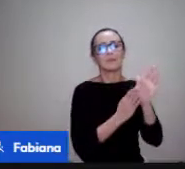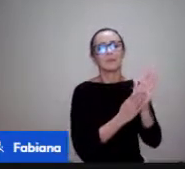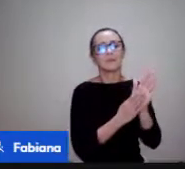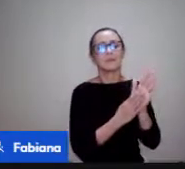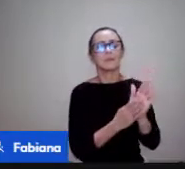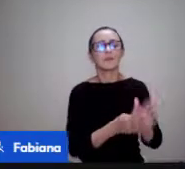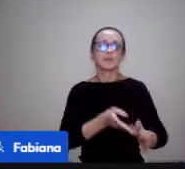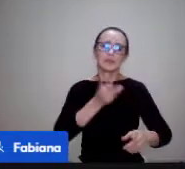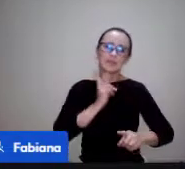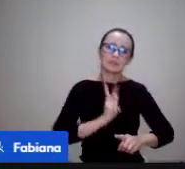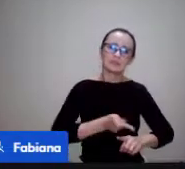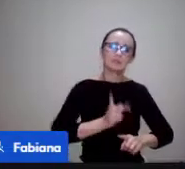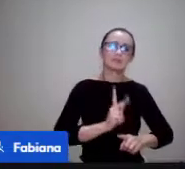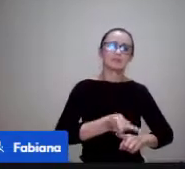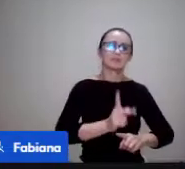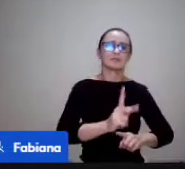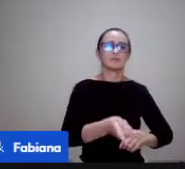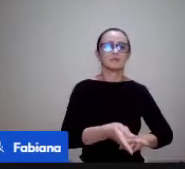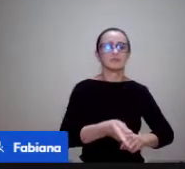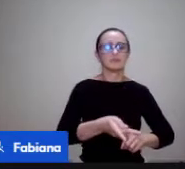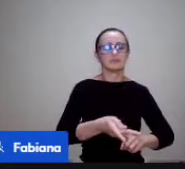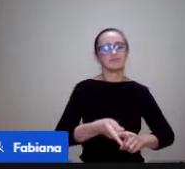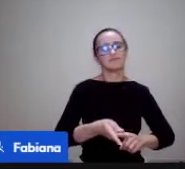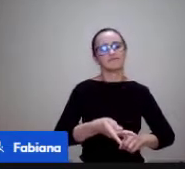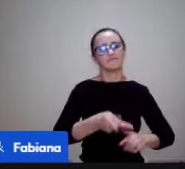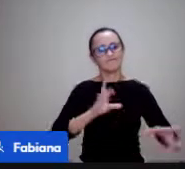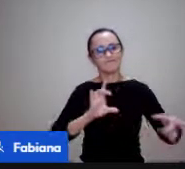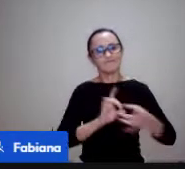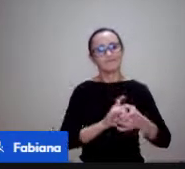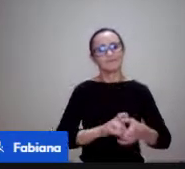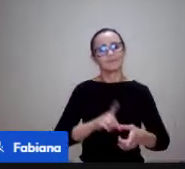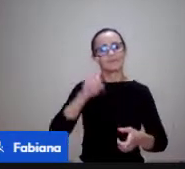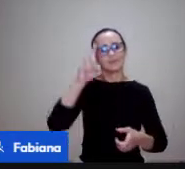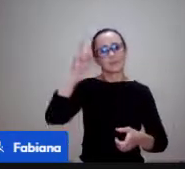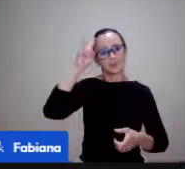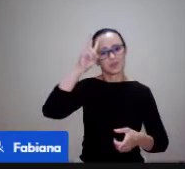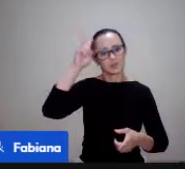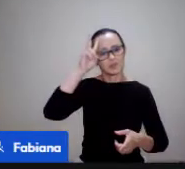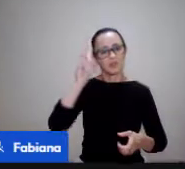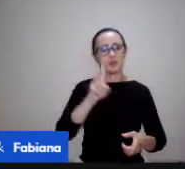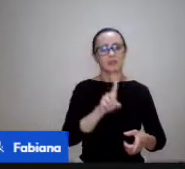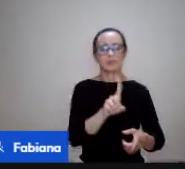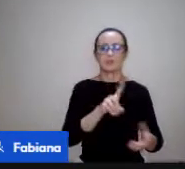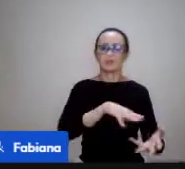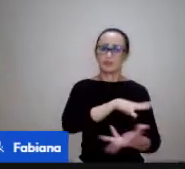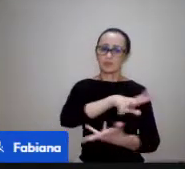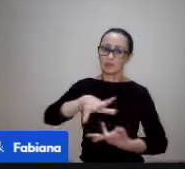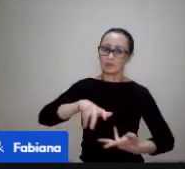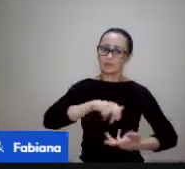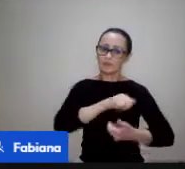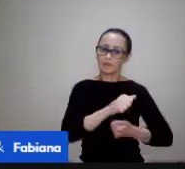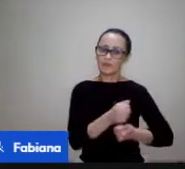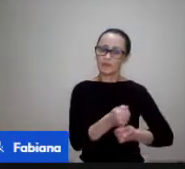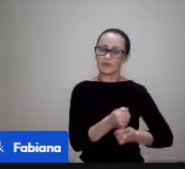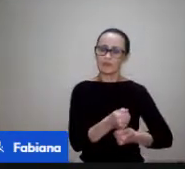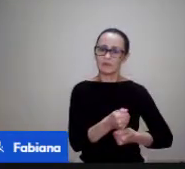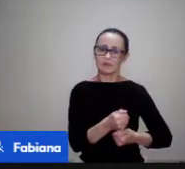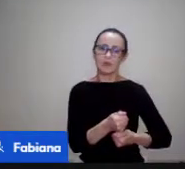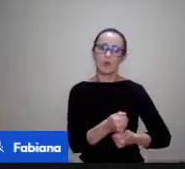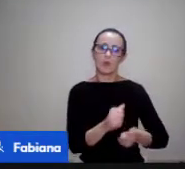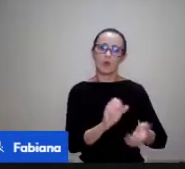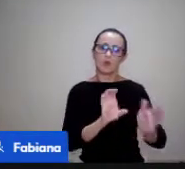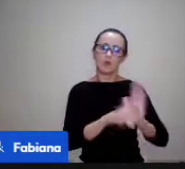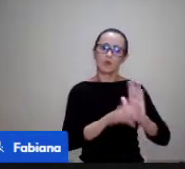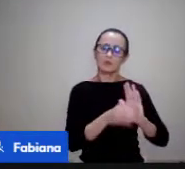sempre foi em relação à história e à geografia, como componentes que relacionam a